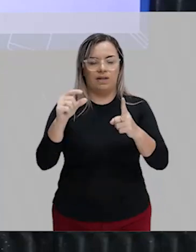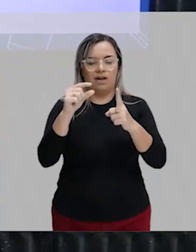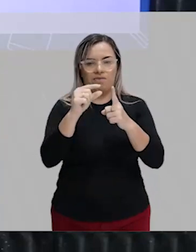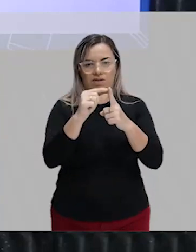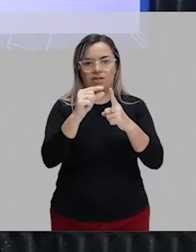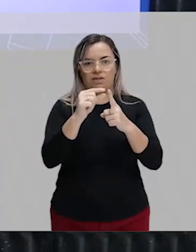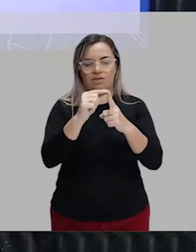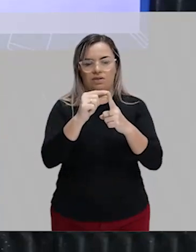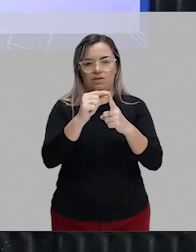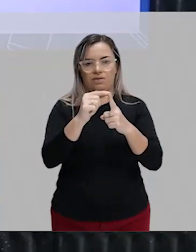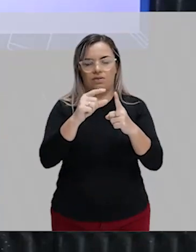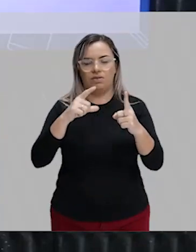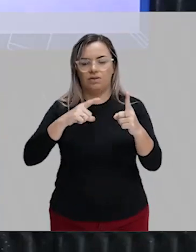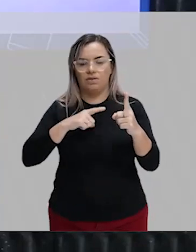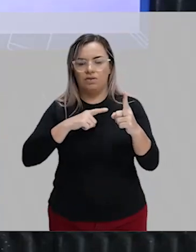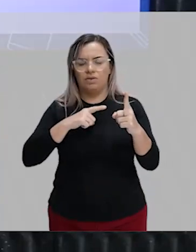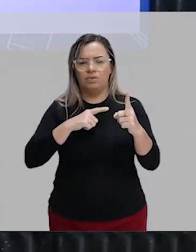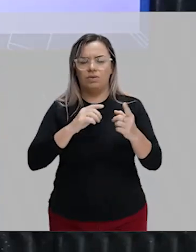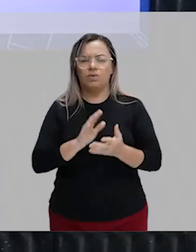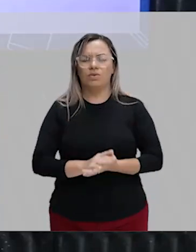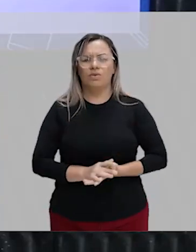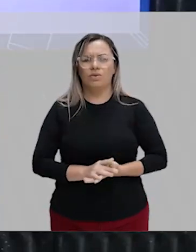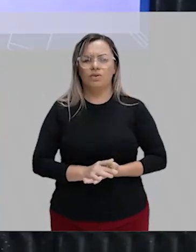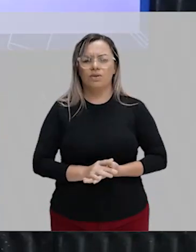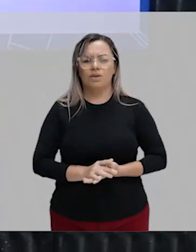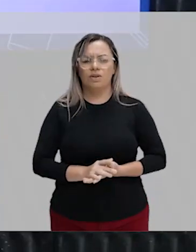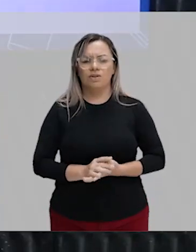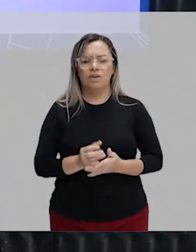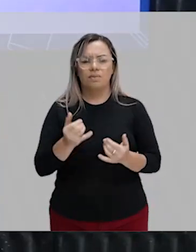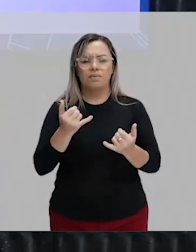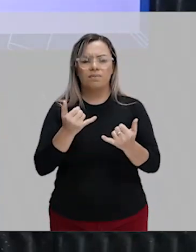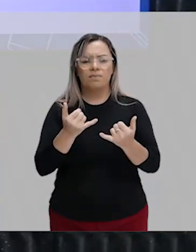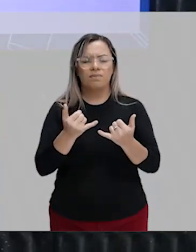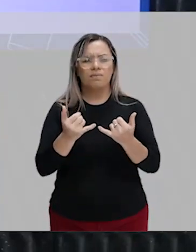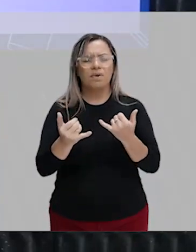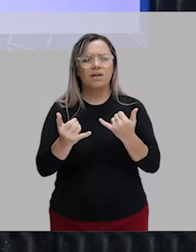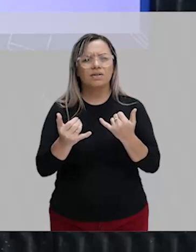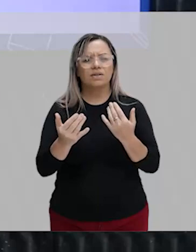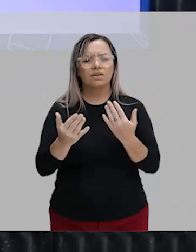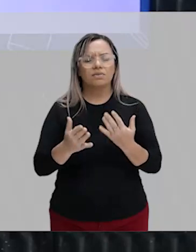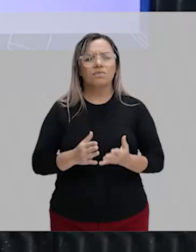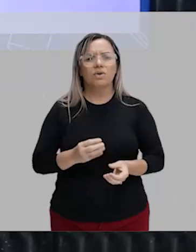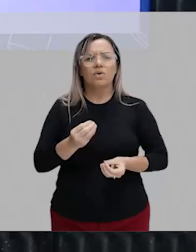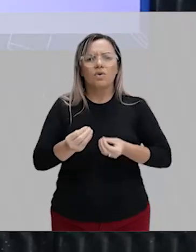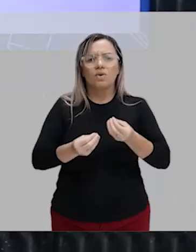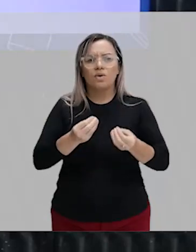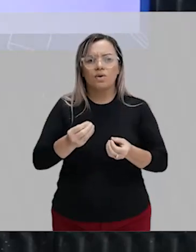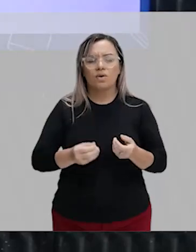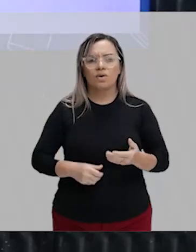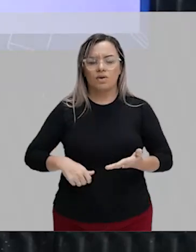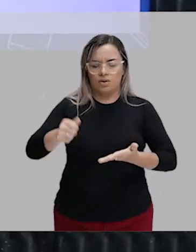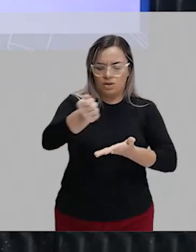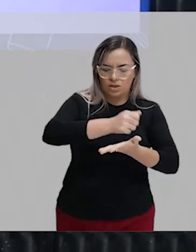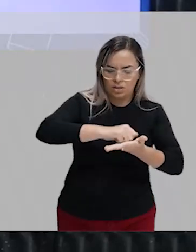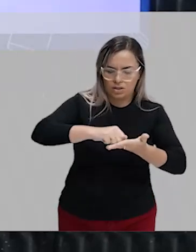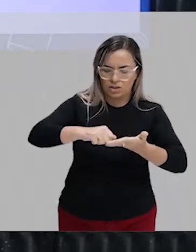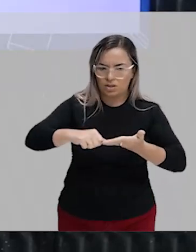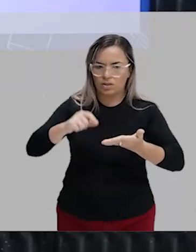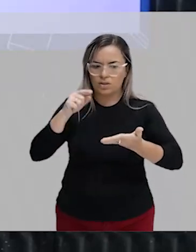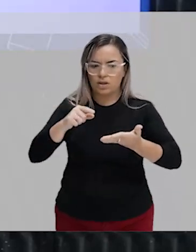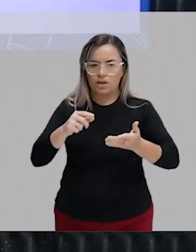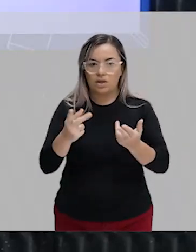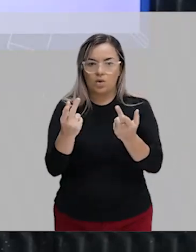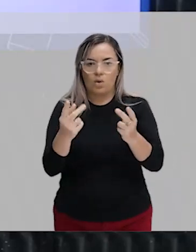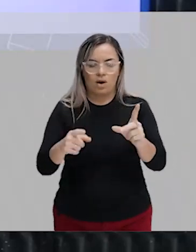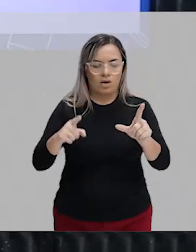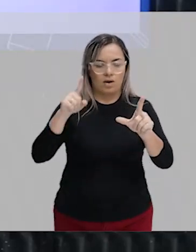3 palavras, o que elas têm de comum entre elas? Você vai perceber que elas estão escritas pelas mesmas letras.